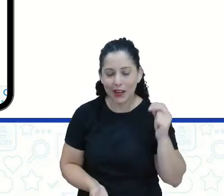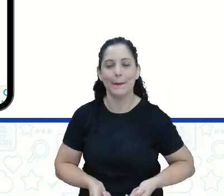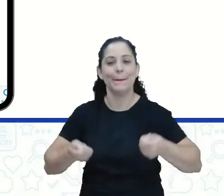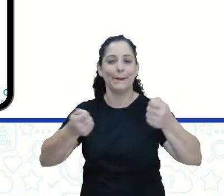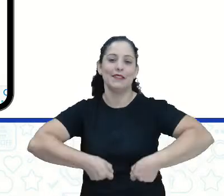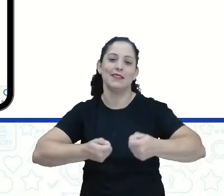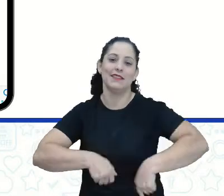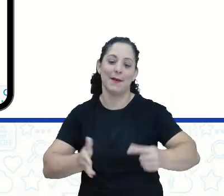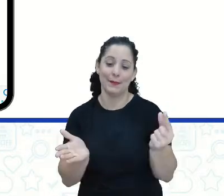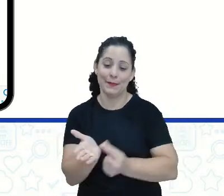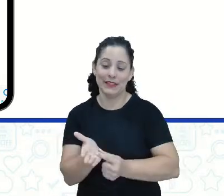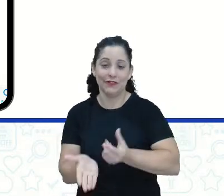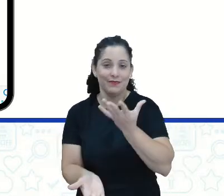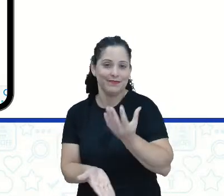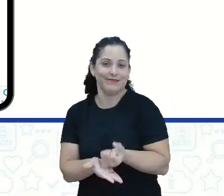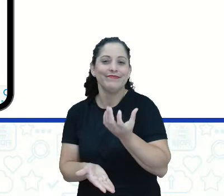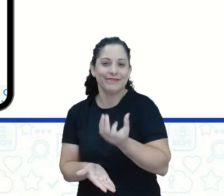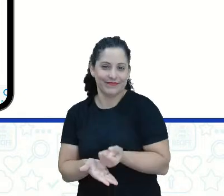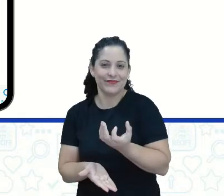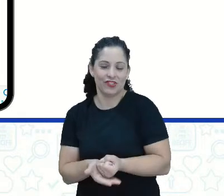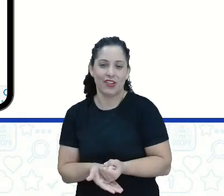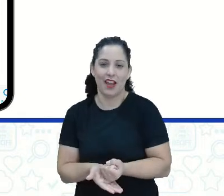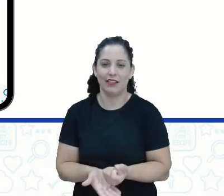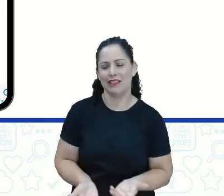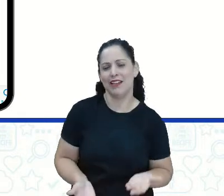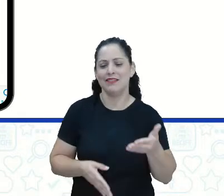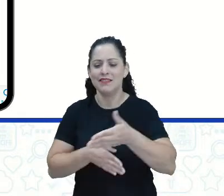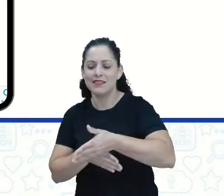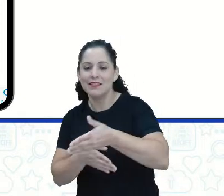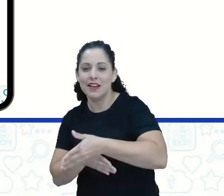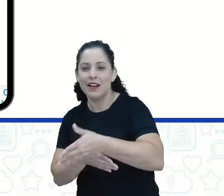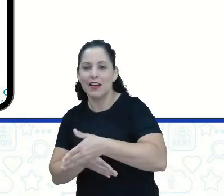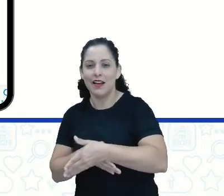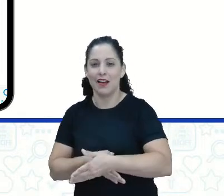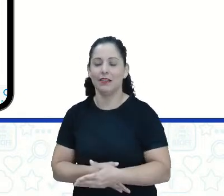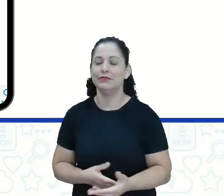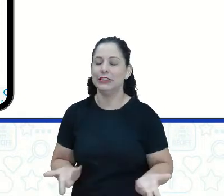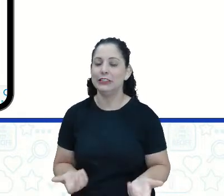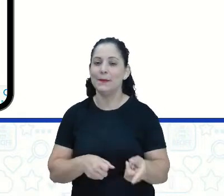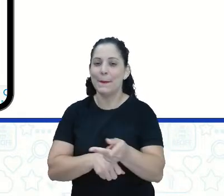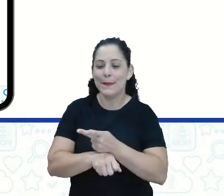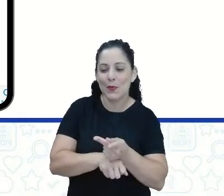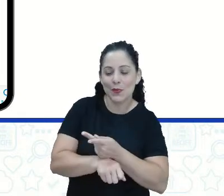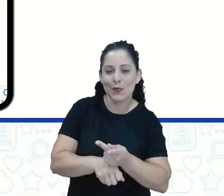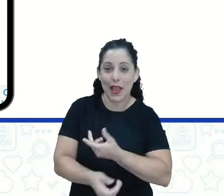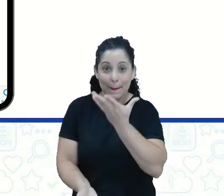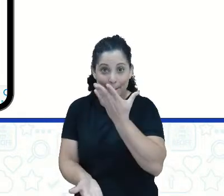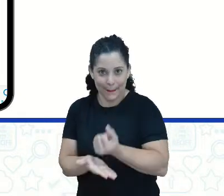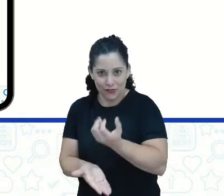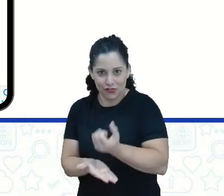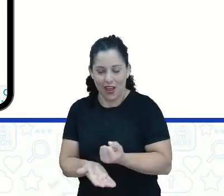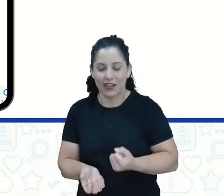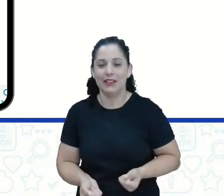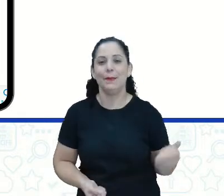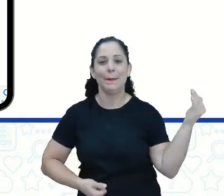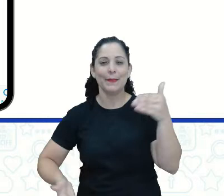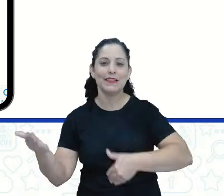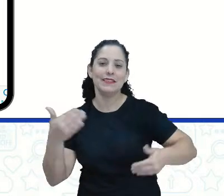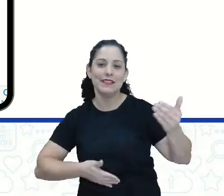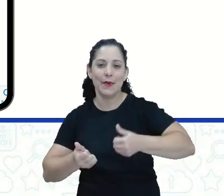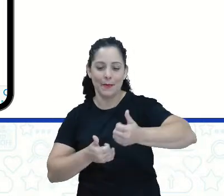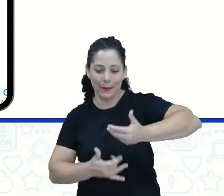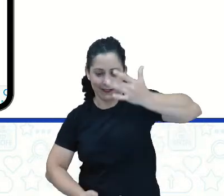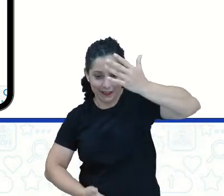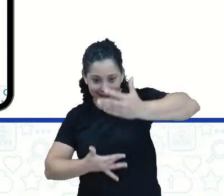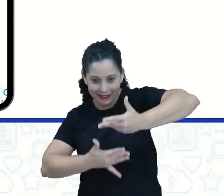aplicativo, exatamente, Educa Recife na sua loja aí do celular. E aí consegue baixar e conversar com o Ricardinho. Lá tem